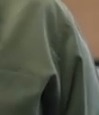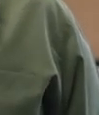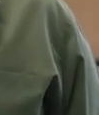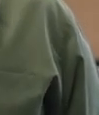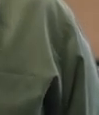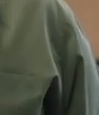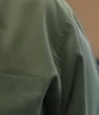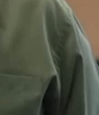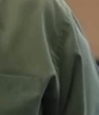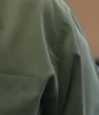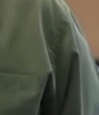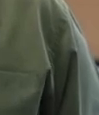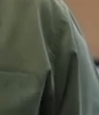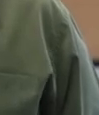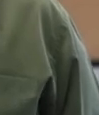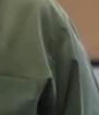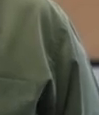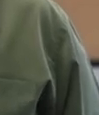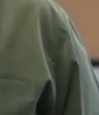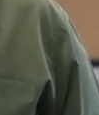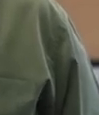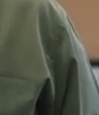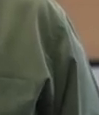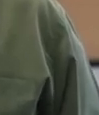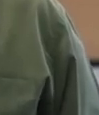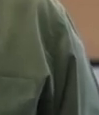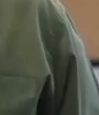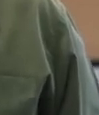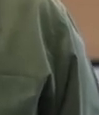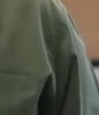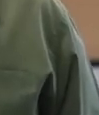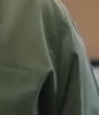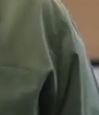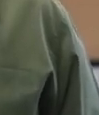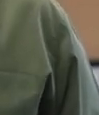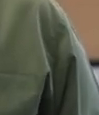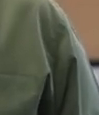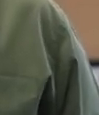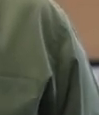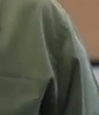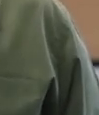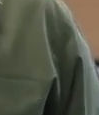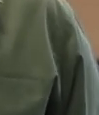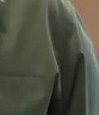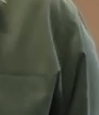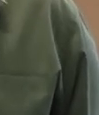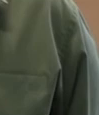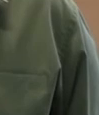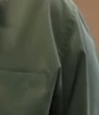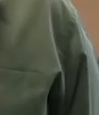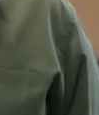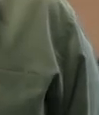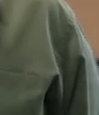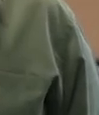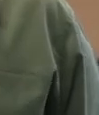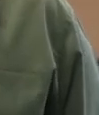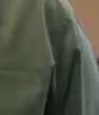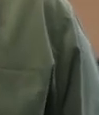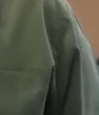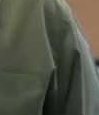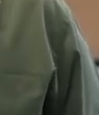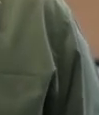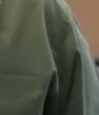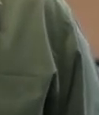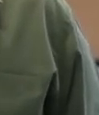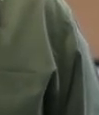Egito. E se adaptou plenamente na área urbana. Ele tem um hábito antropofílico, ele se alimenta